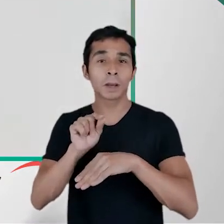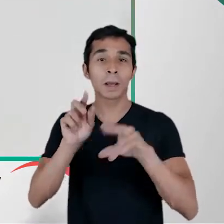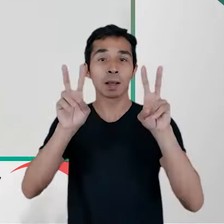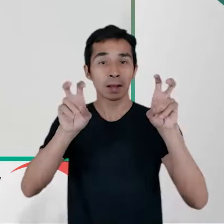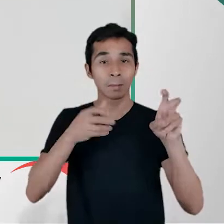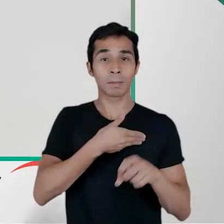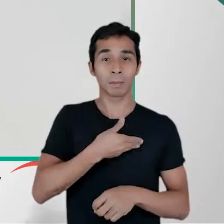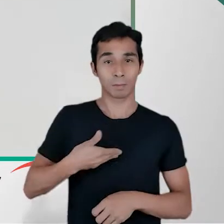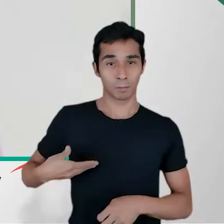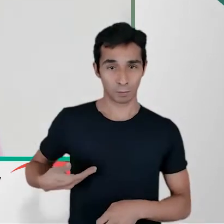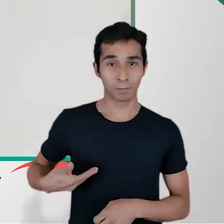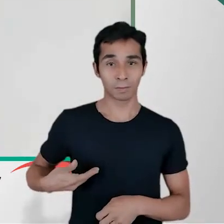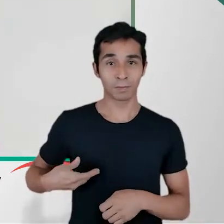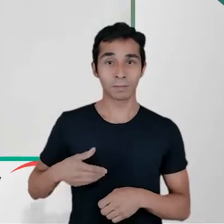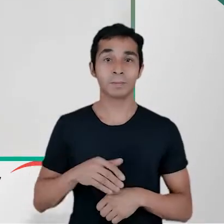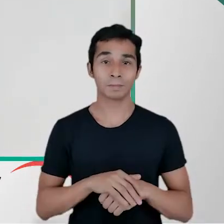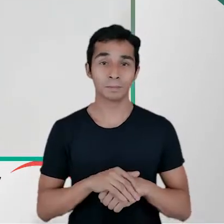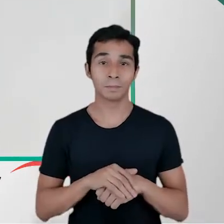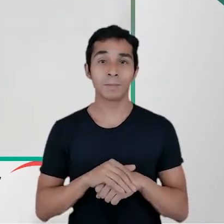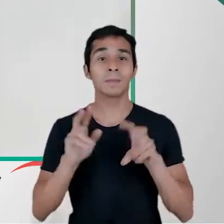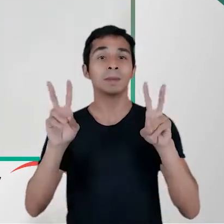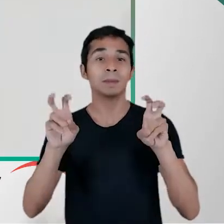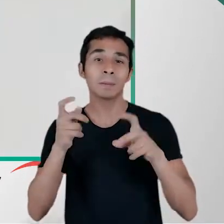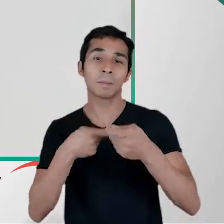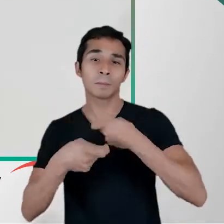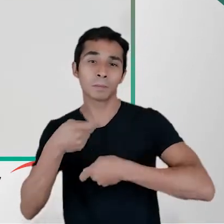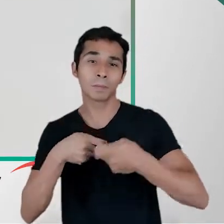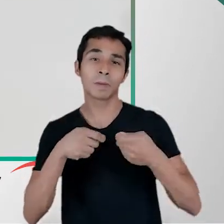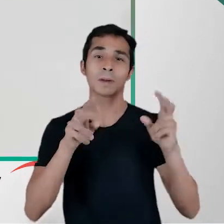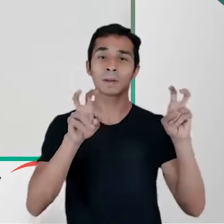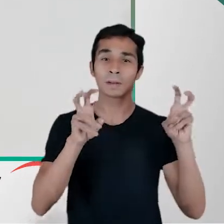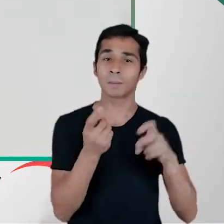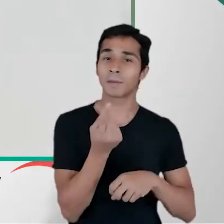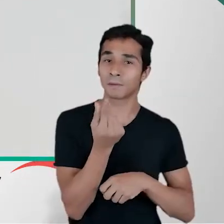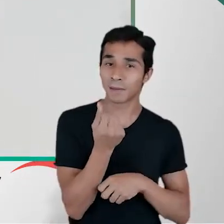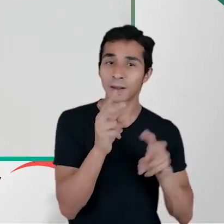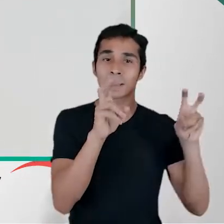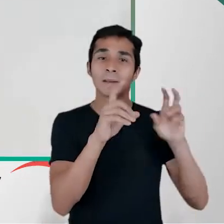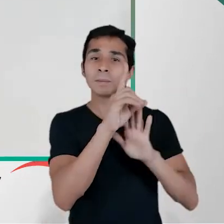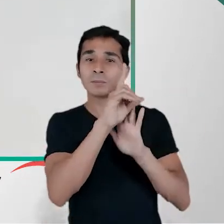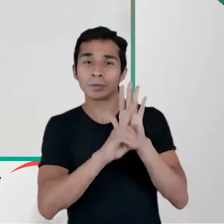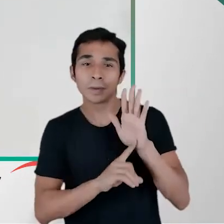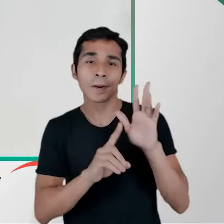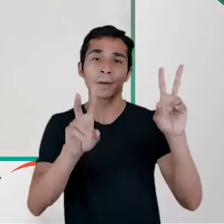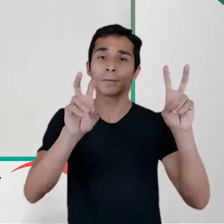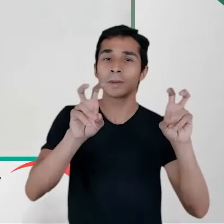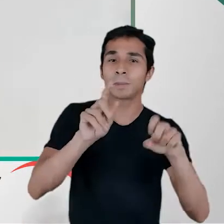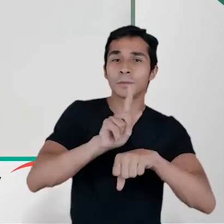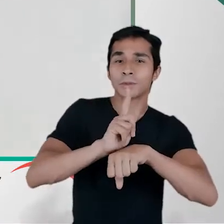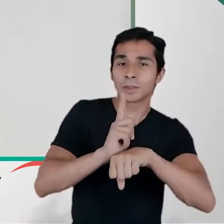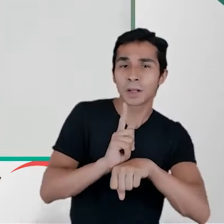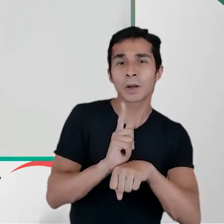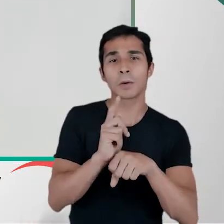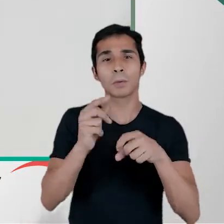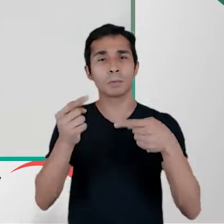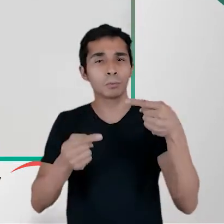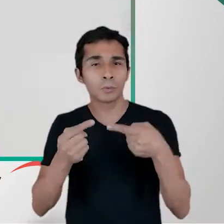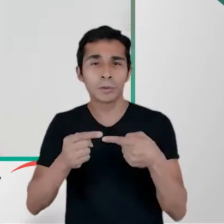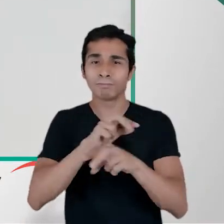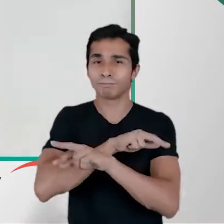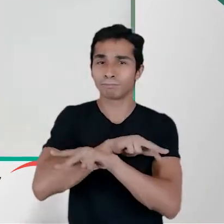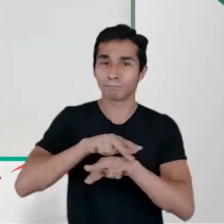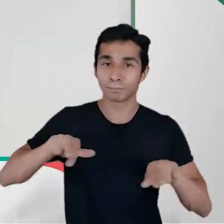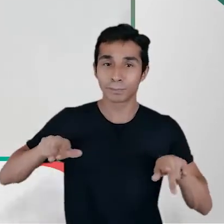assuntos públicos, tais como economia e finanças, direito, gestão, políticas e entre outros. A